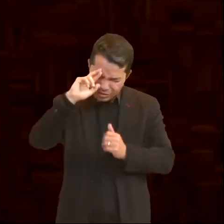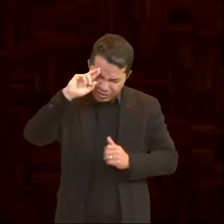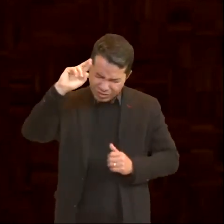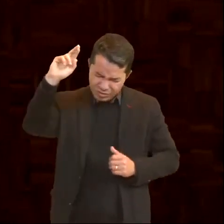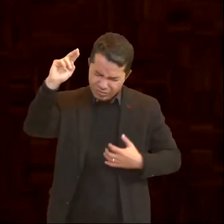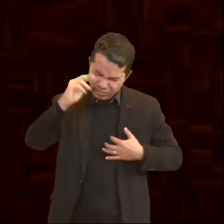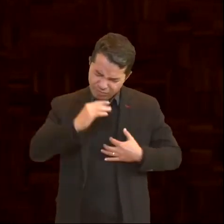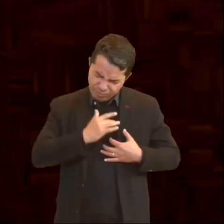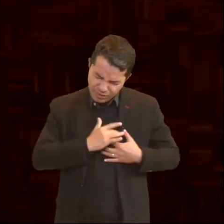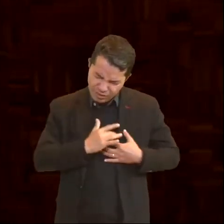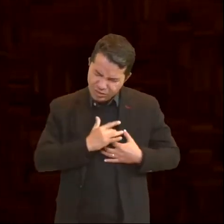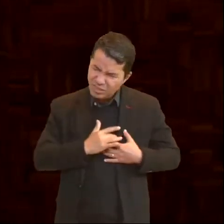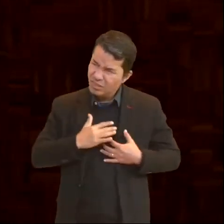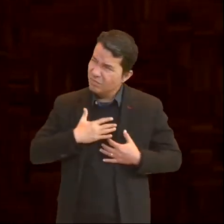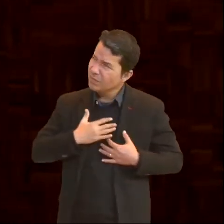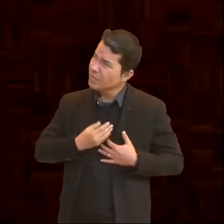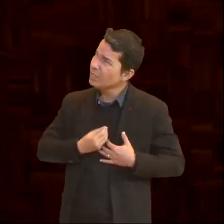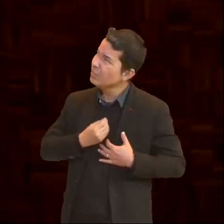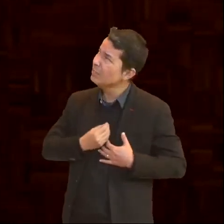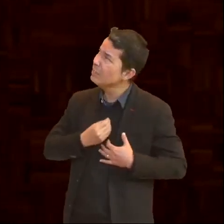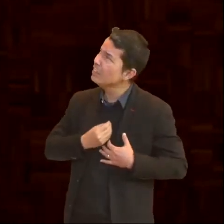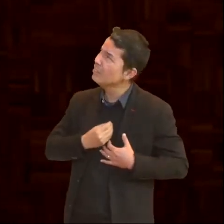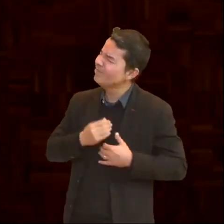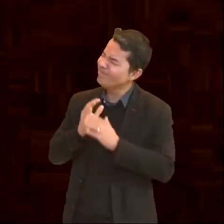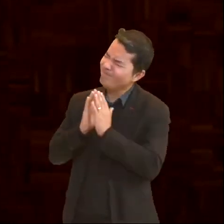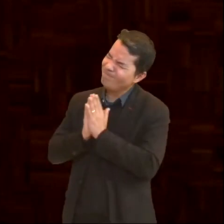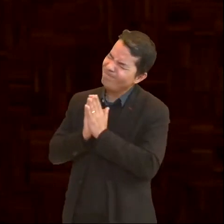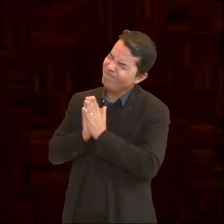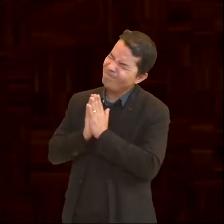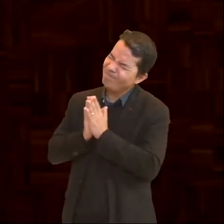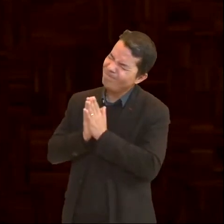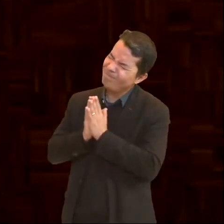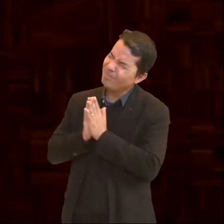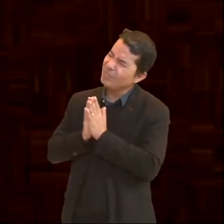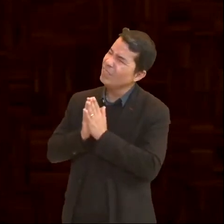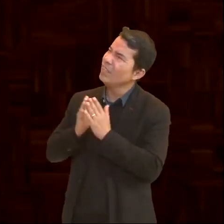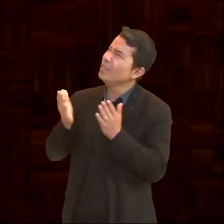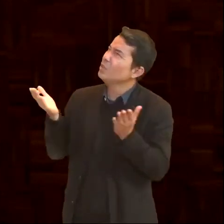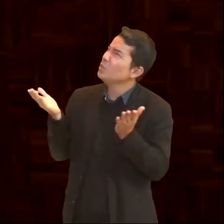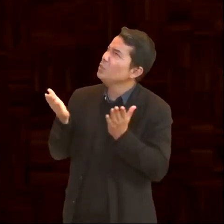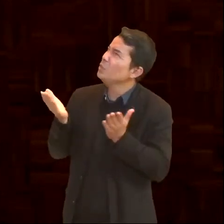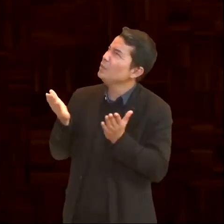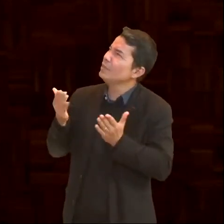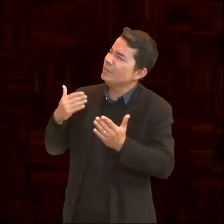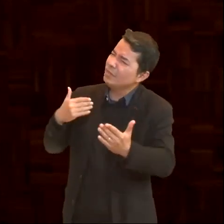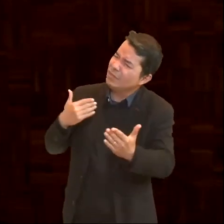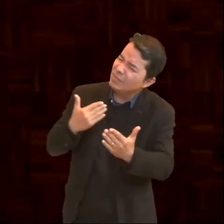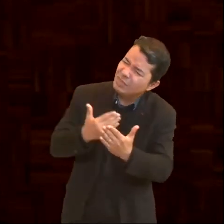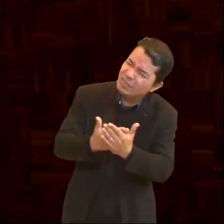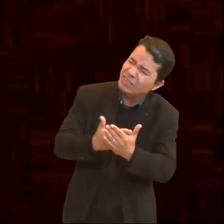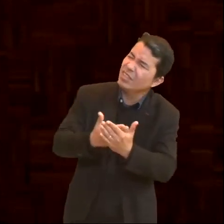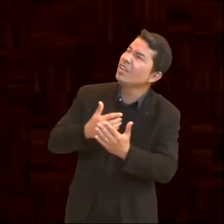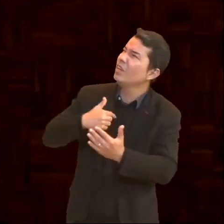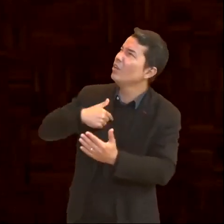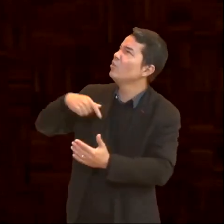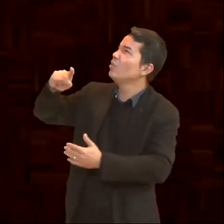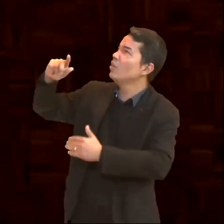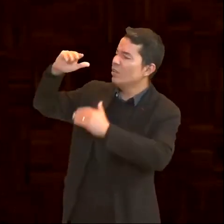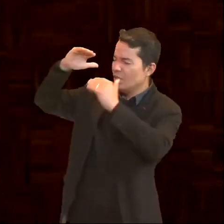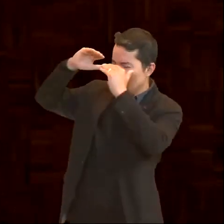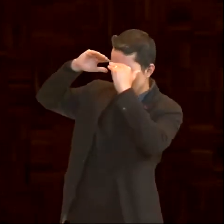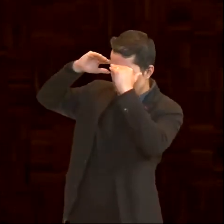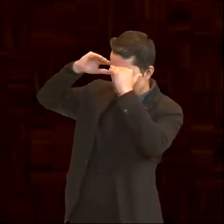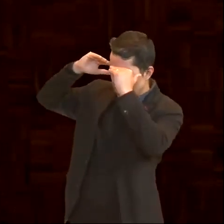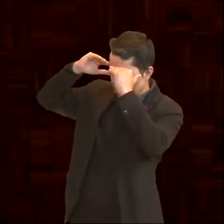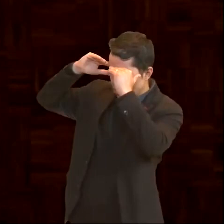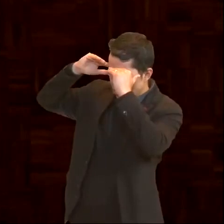mim. Tenha misericórdia de mim. E de hoje em diante, eu vou cumprir diante